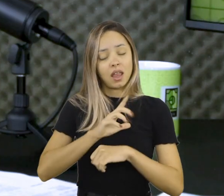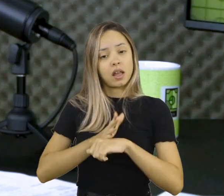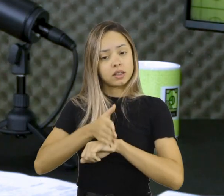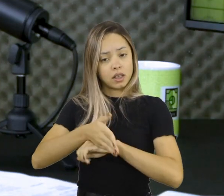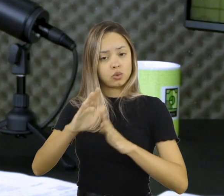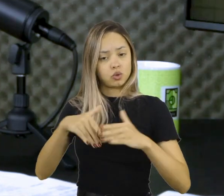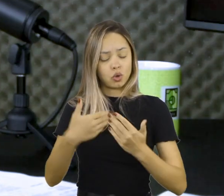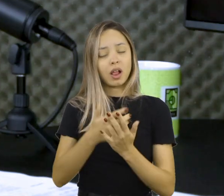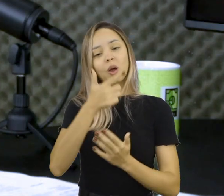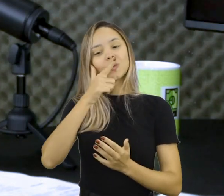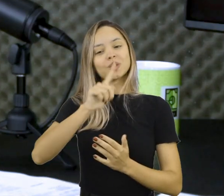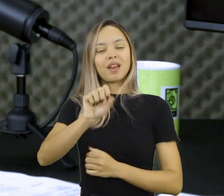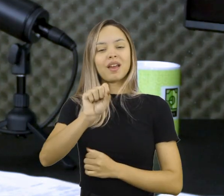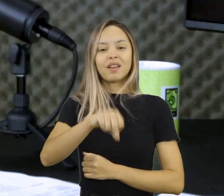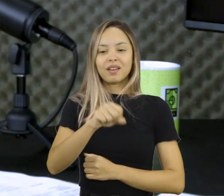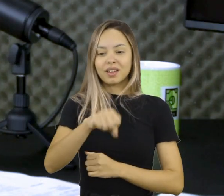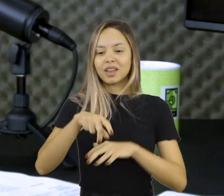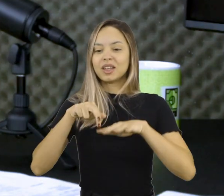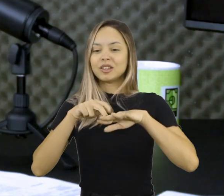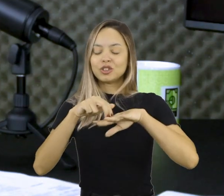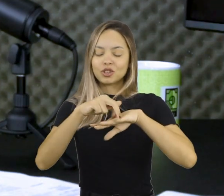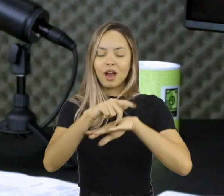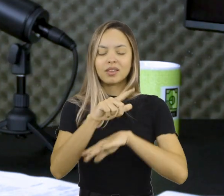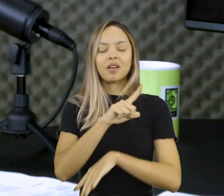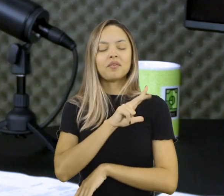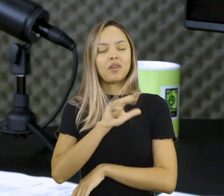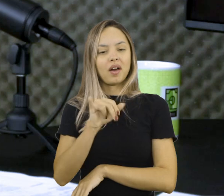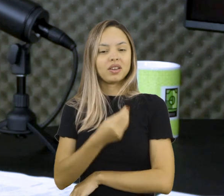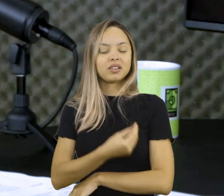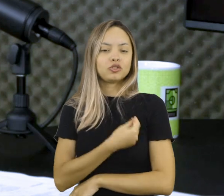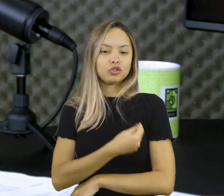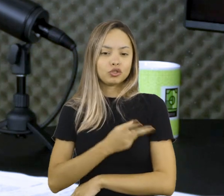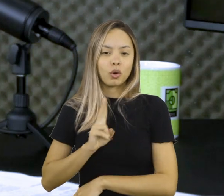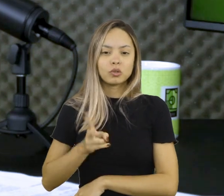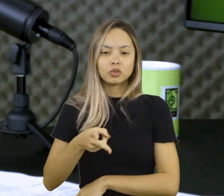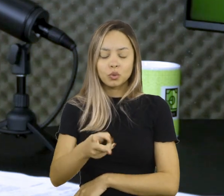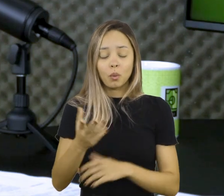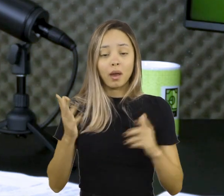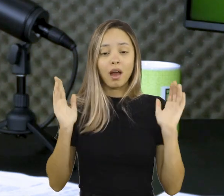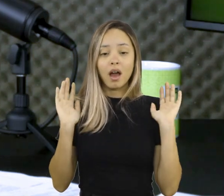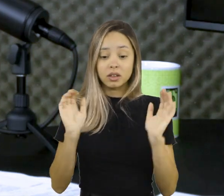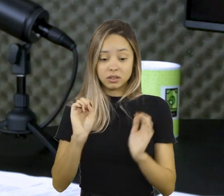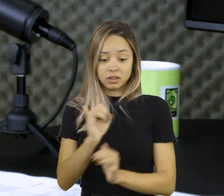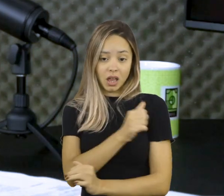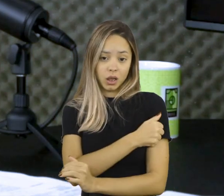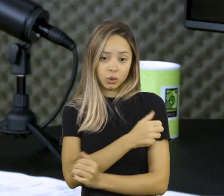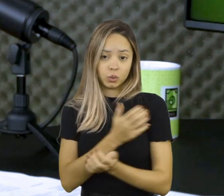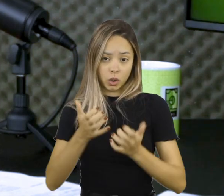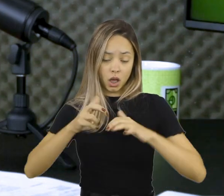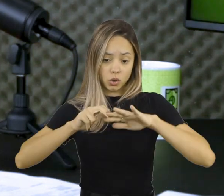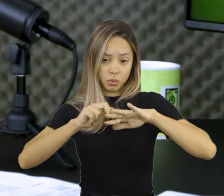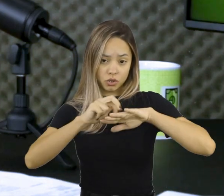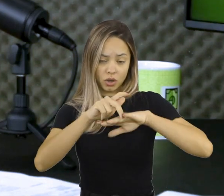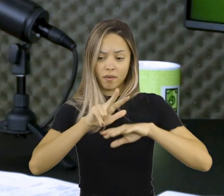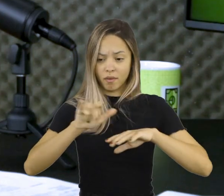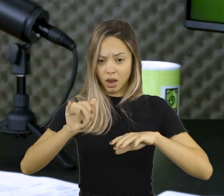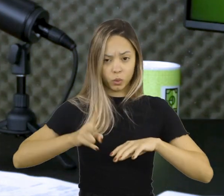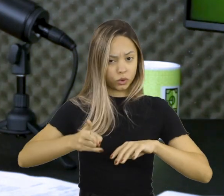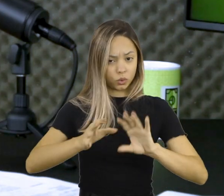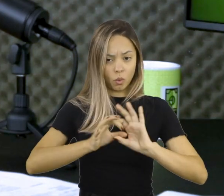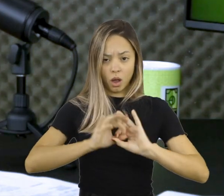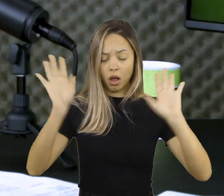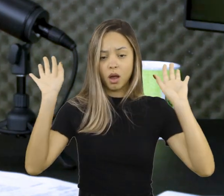escola ele a escada não vai deixar de existir quem puder subir a escada vai continuar não é que Escada não vai deixar de